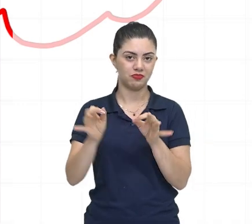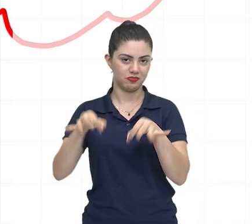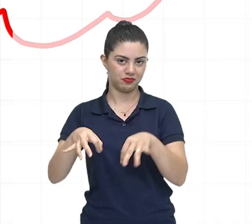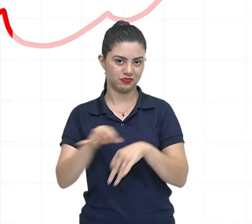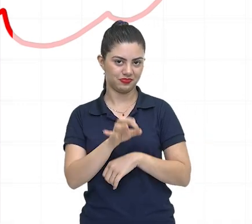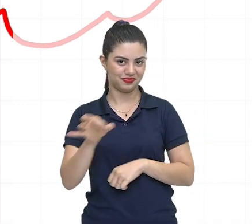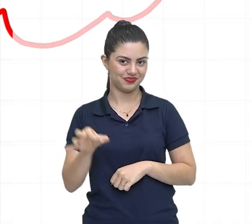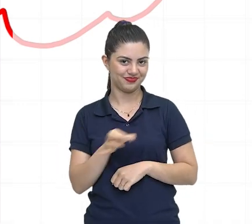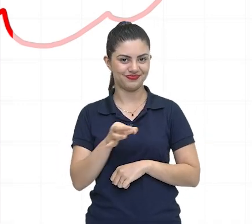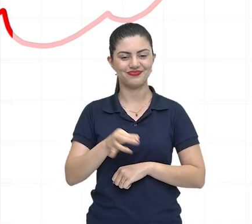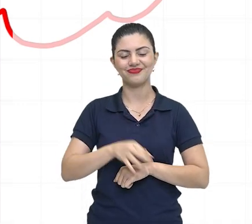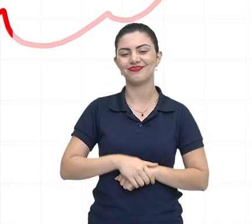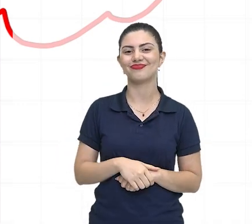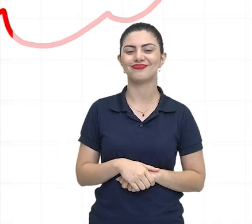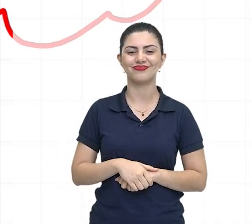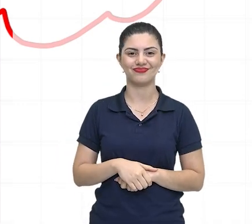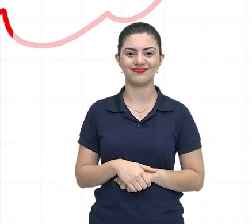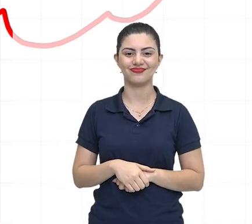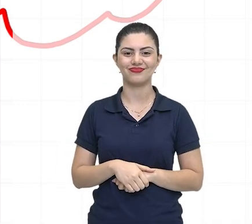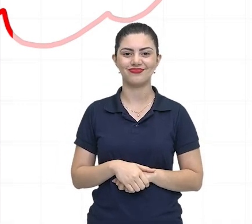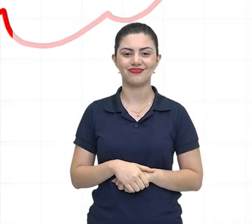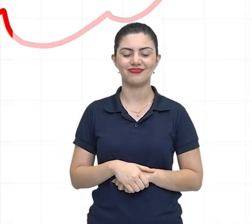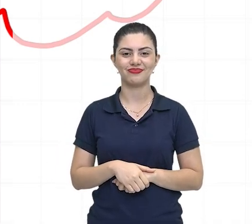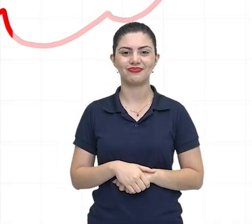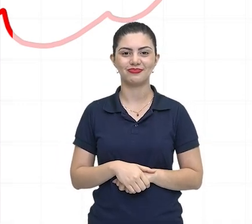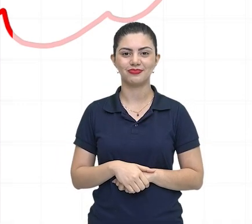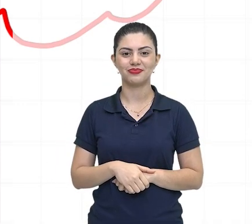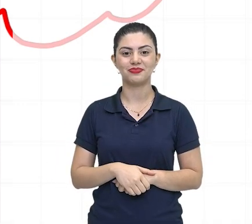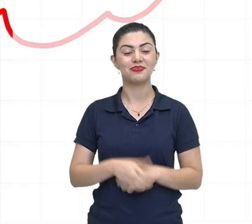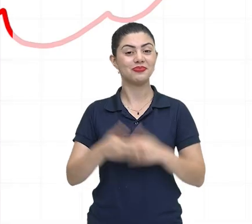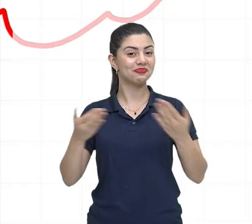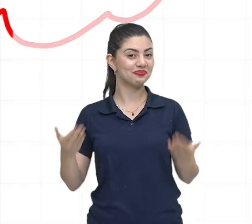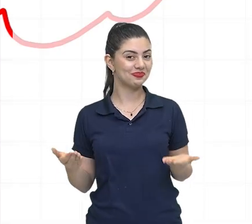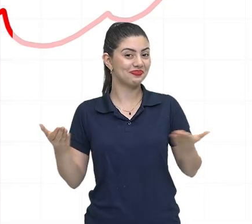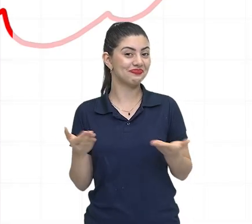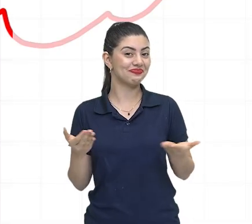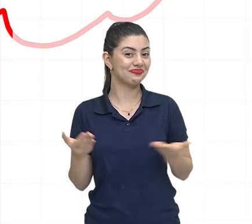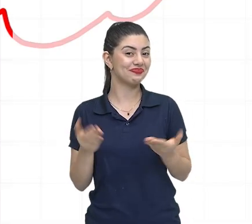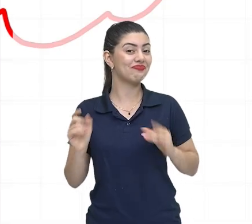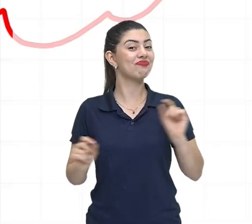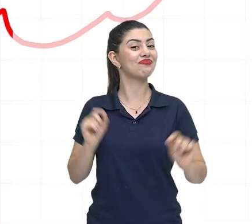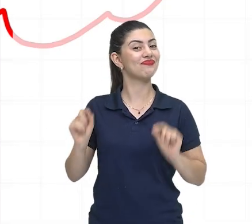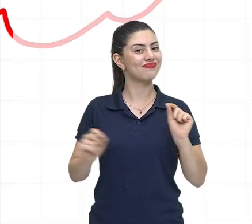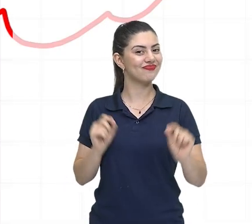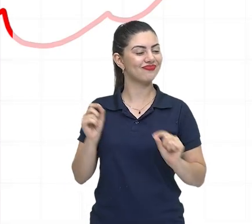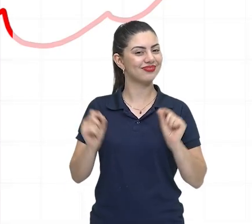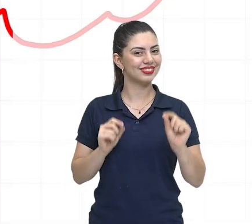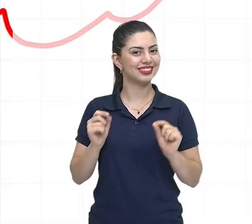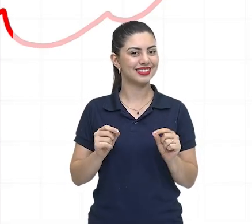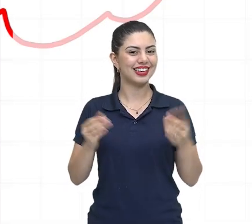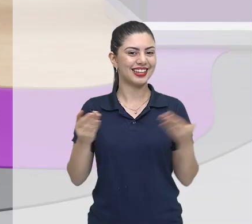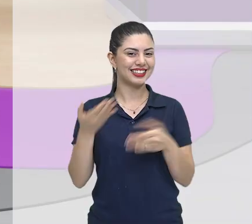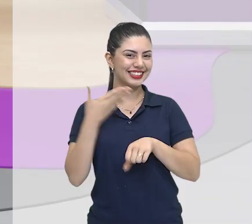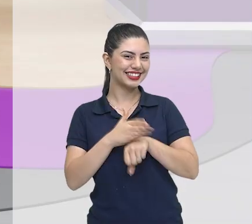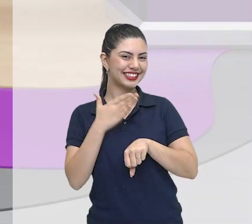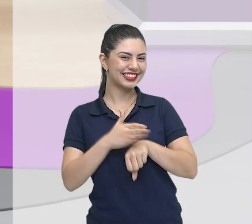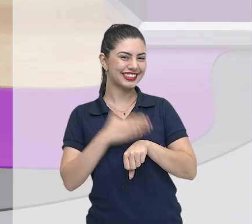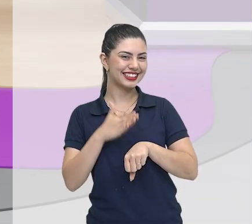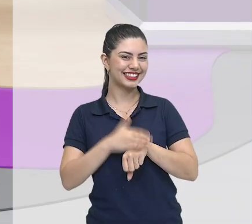fim. Beleza, meu povo? Então, vamos agora para